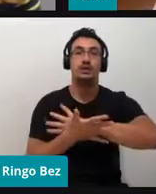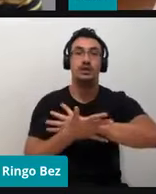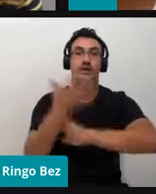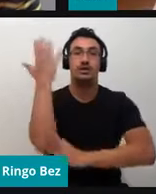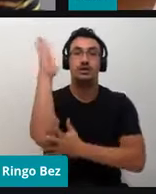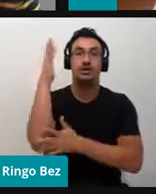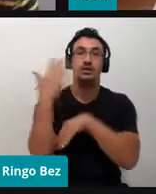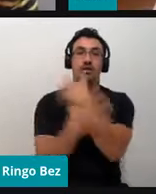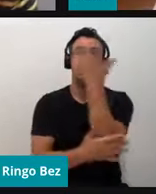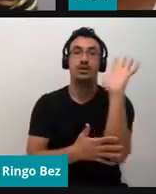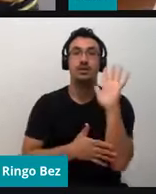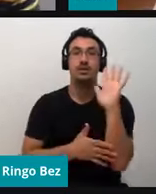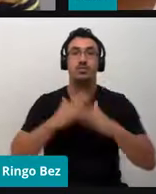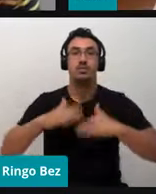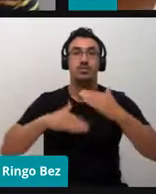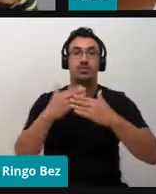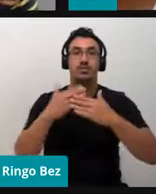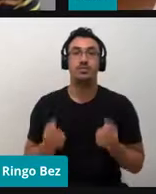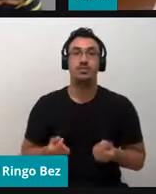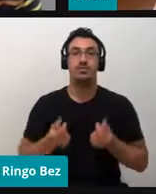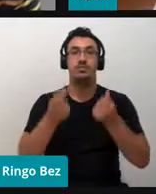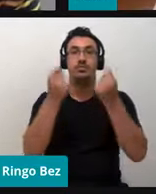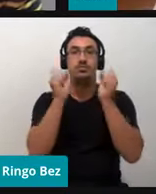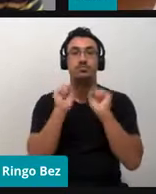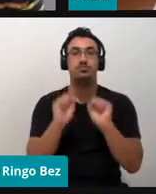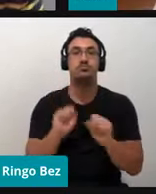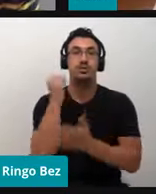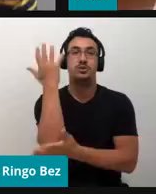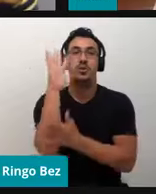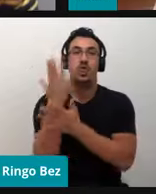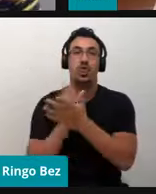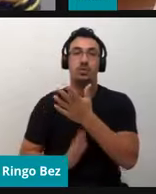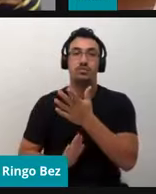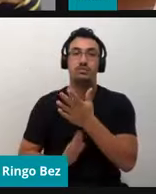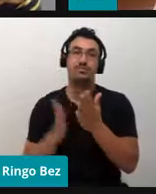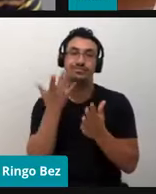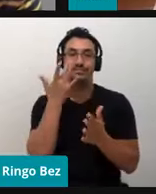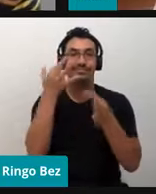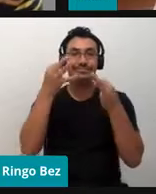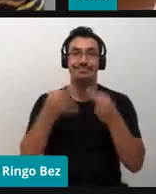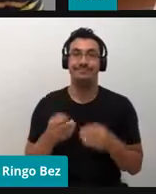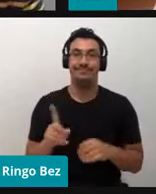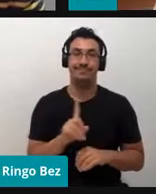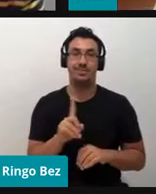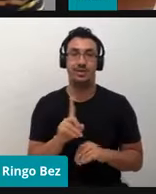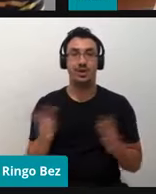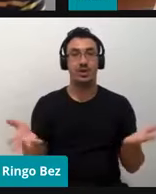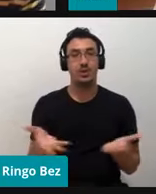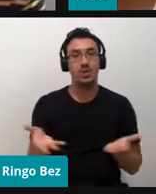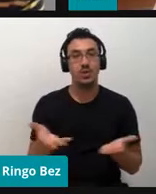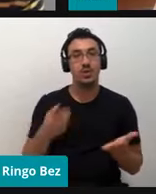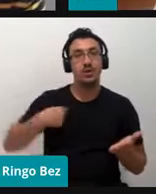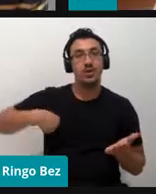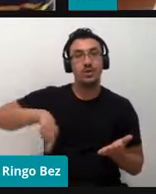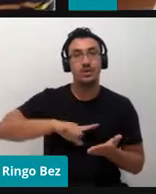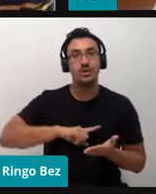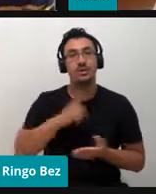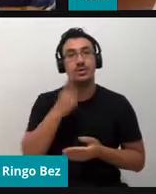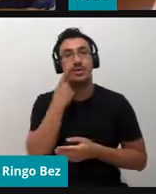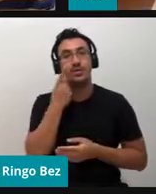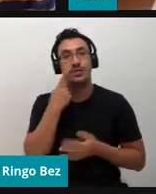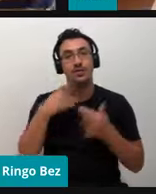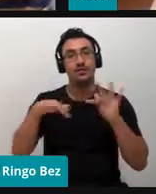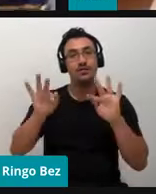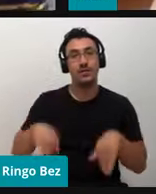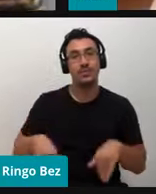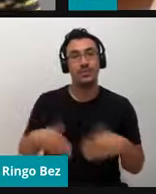de desenvolvimento econômico que não dá mais certo. Então, agora a gente encaminha, né, Paulo, para o final, se você